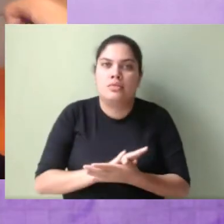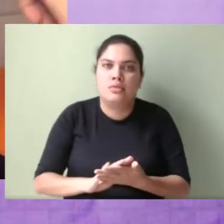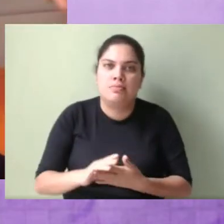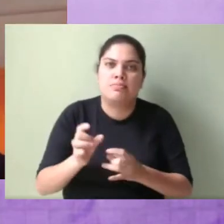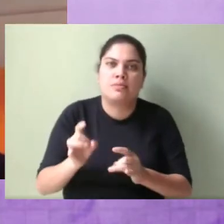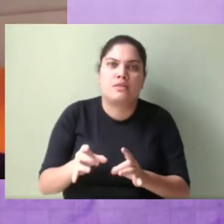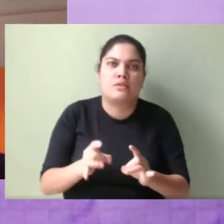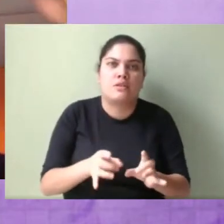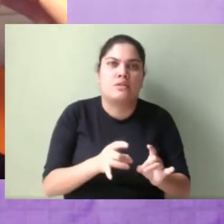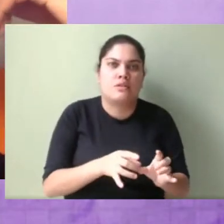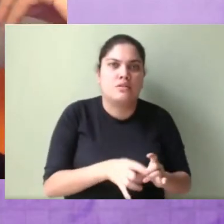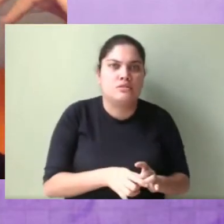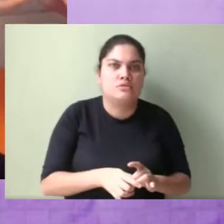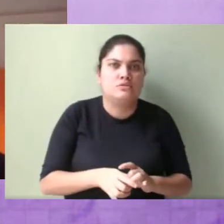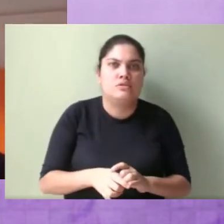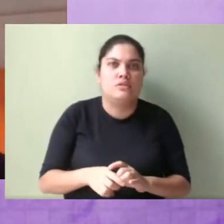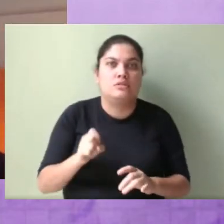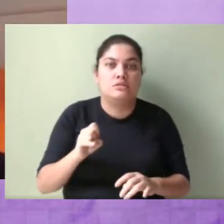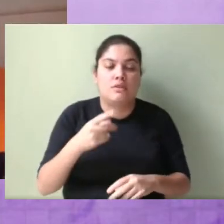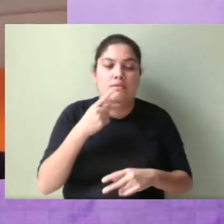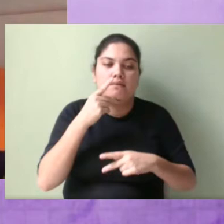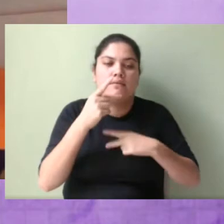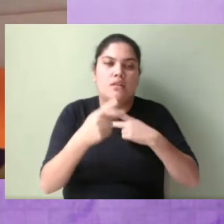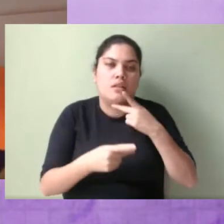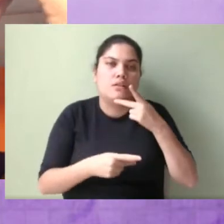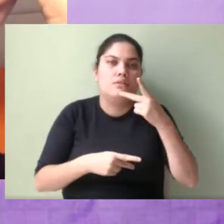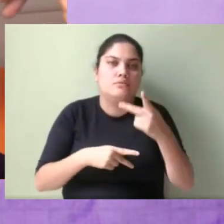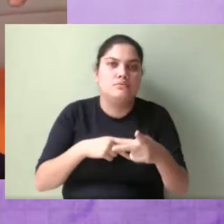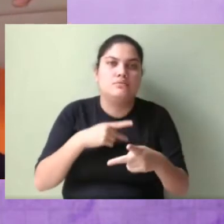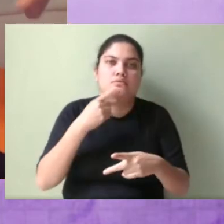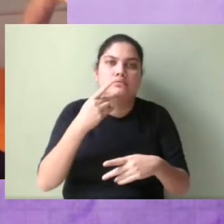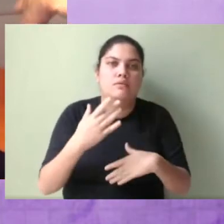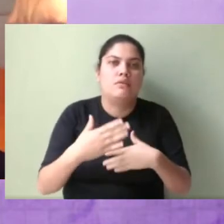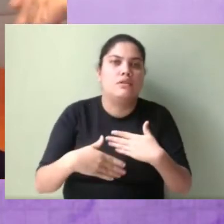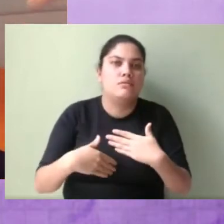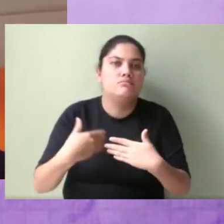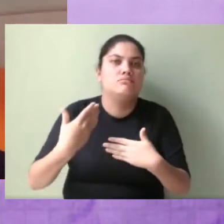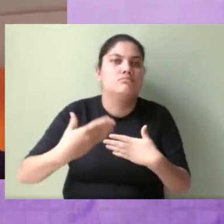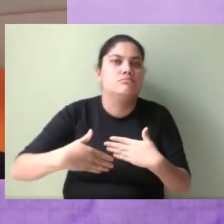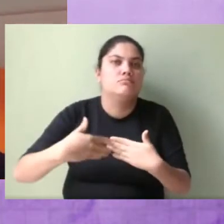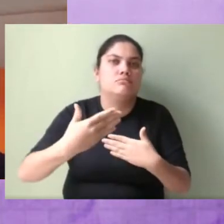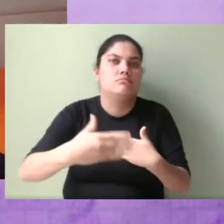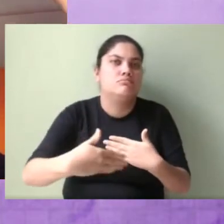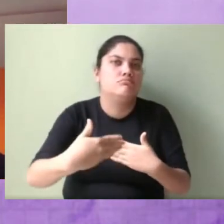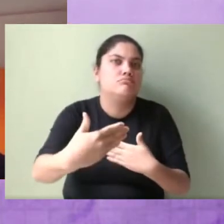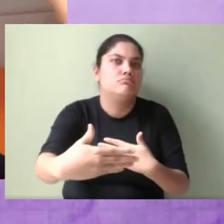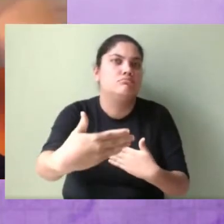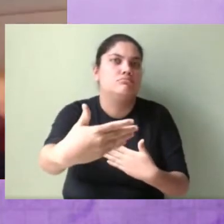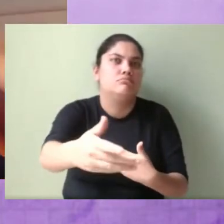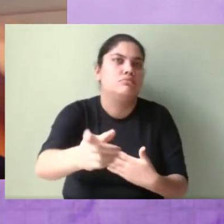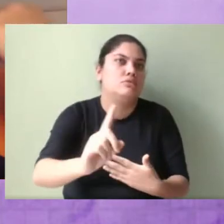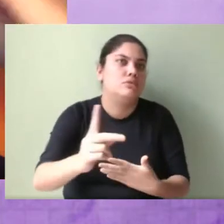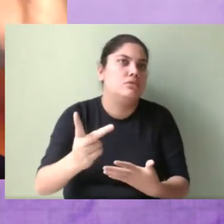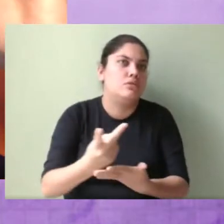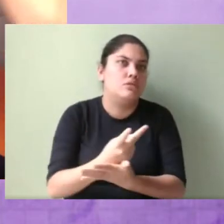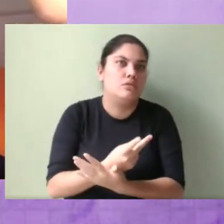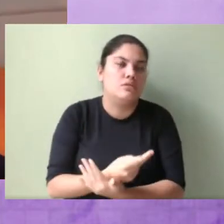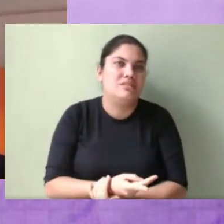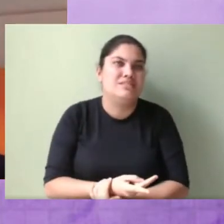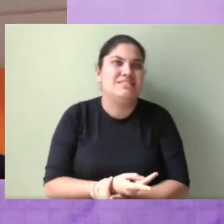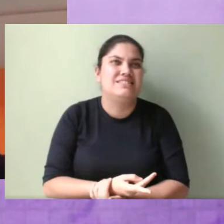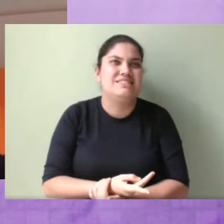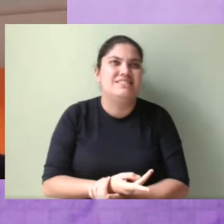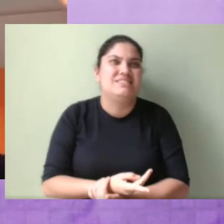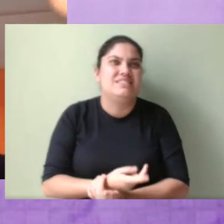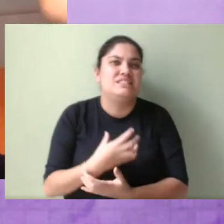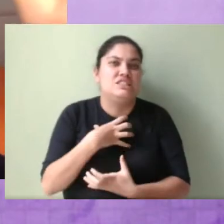falou, ou o sorriso que você deu, ou o olhar mais prolongado que você deu, te fazendo achar que de alguma forma você atraiu aquilo. Isso nunca é